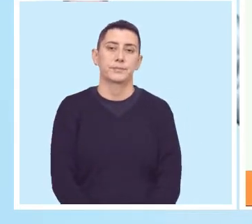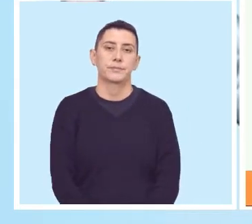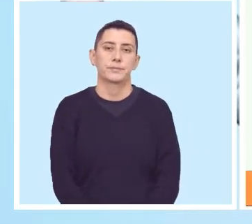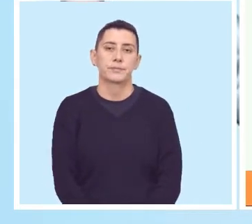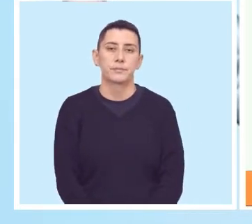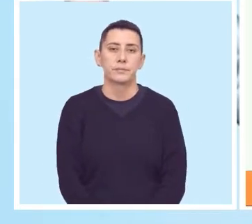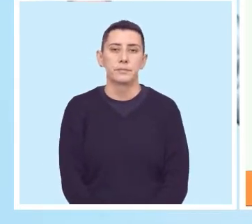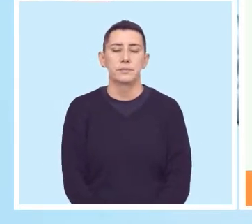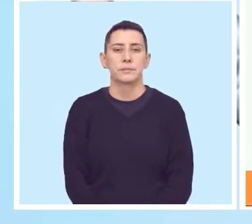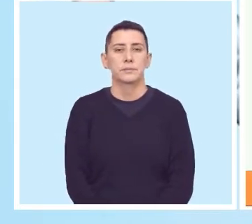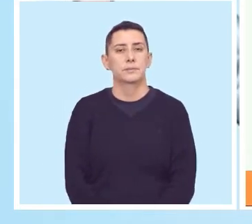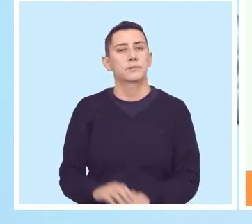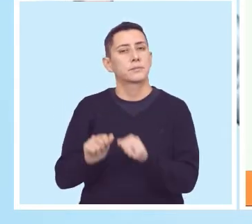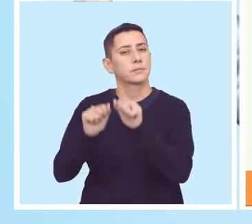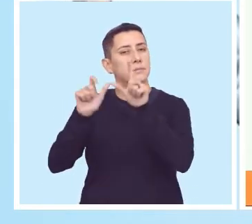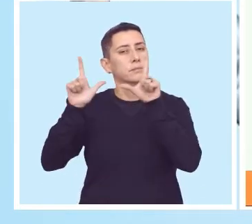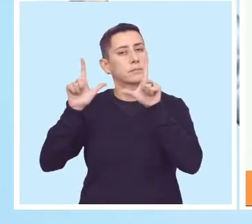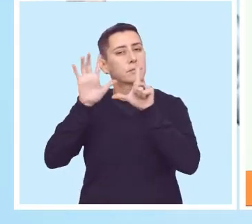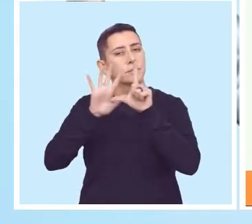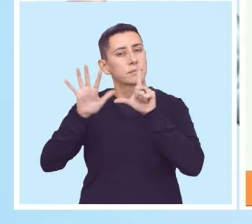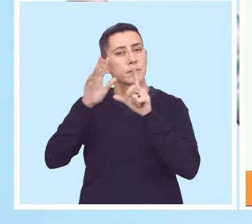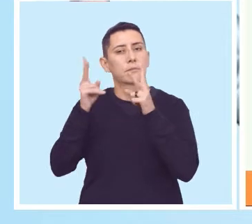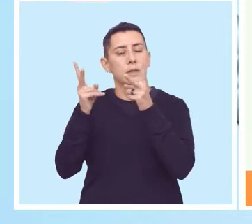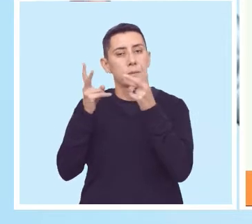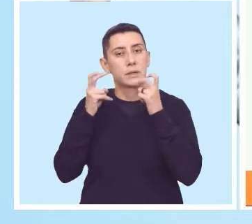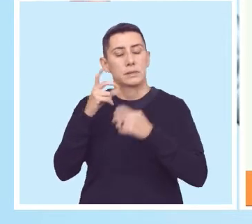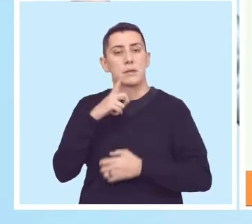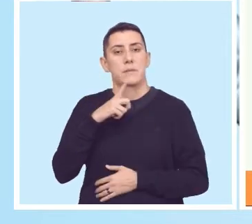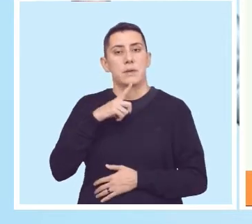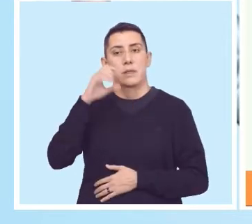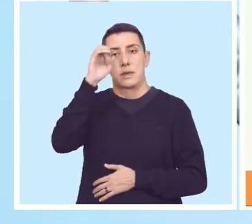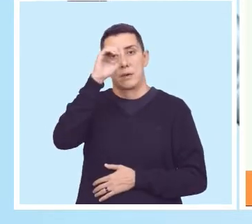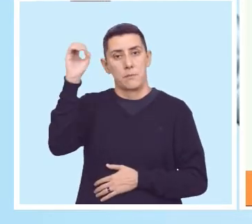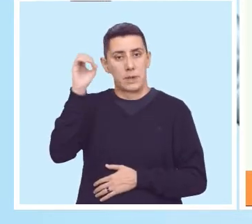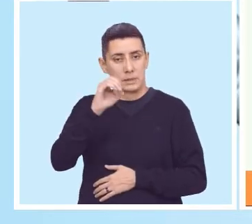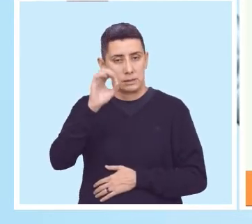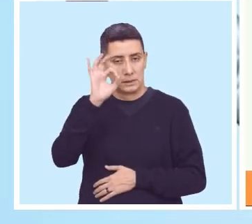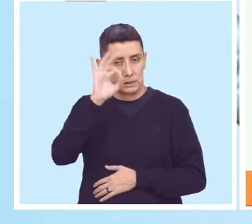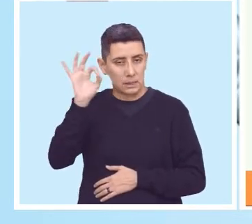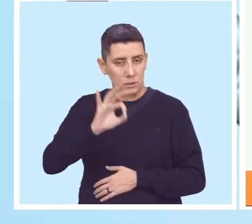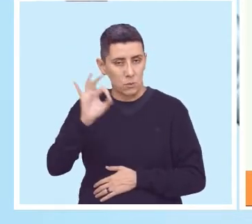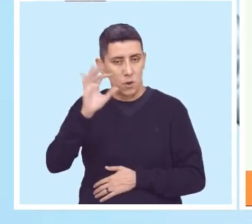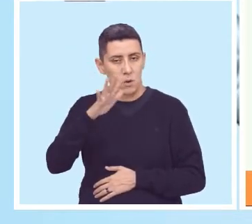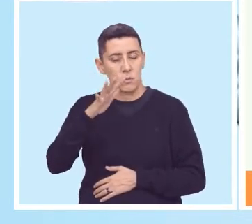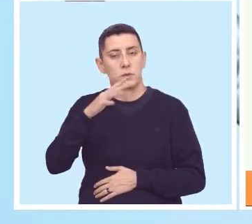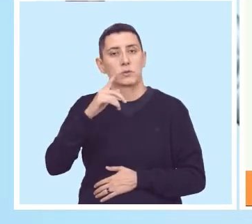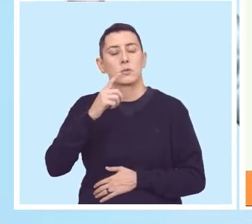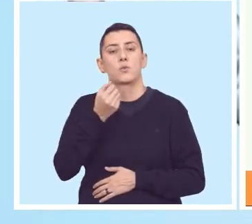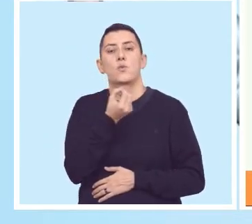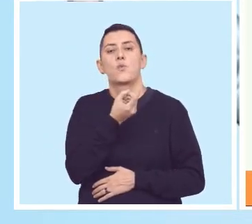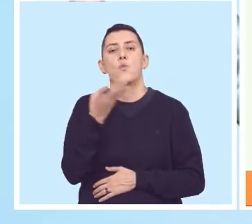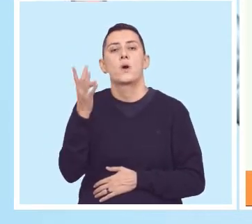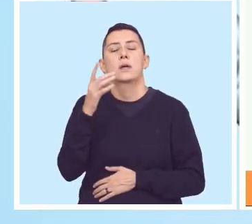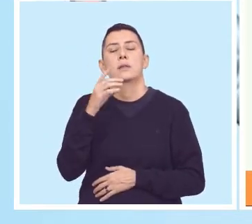que nós temos aqui o percentual de imagens processadas, porque o que que